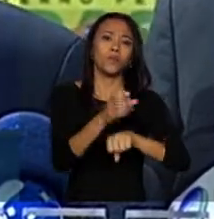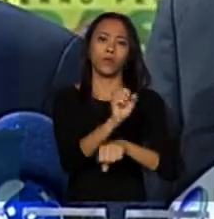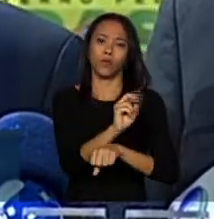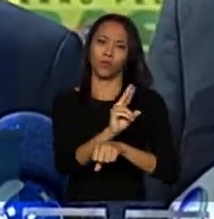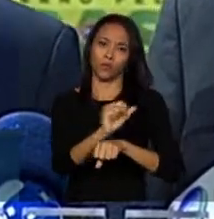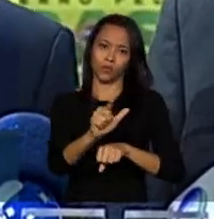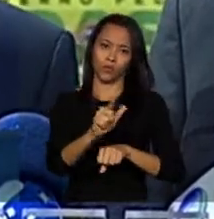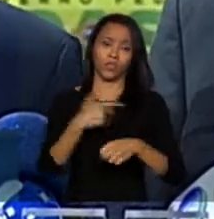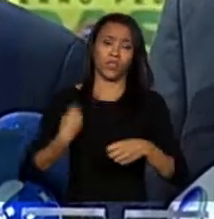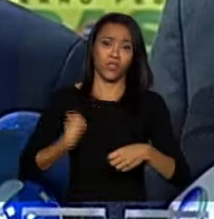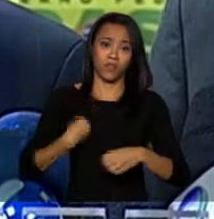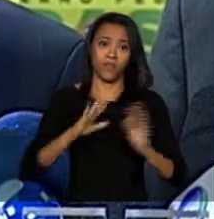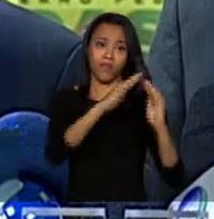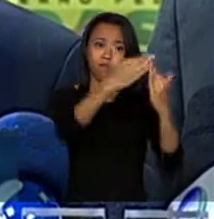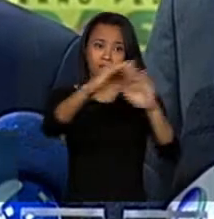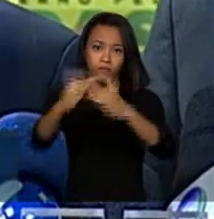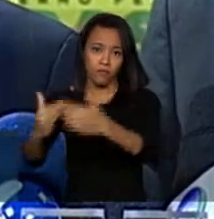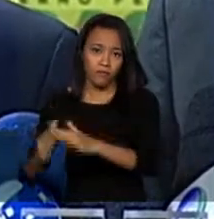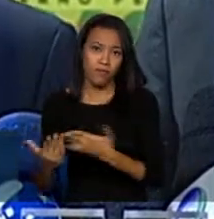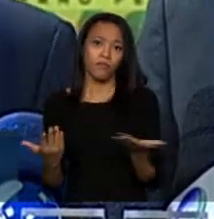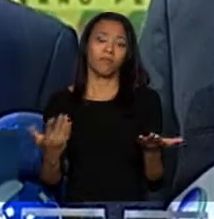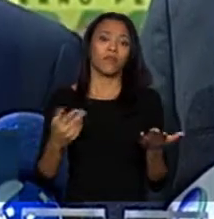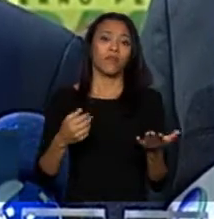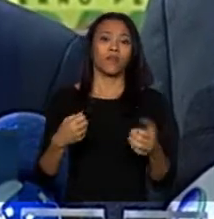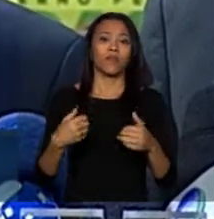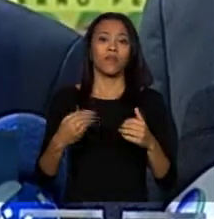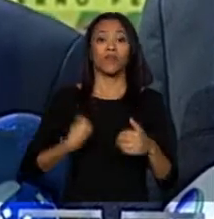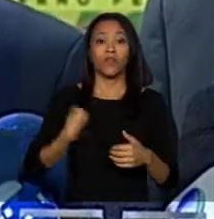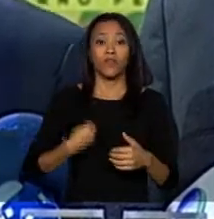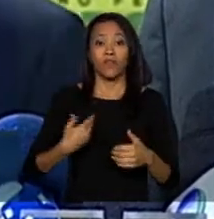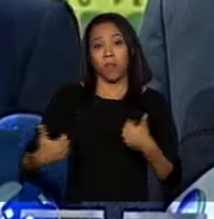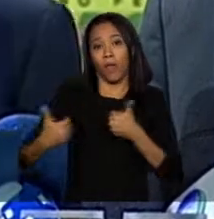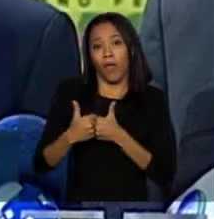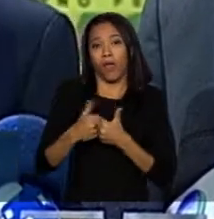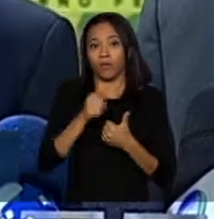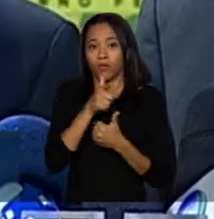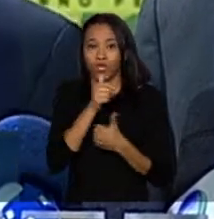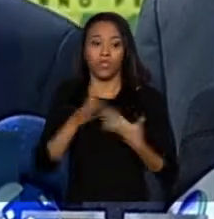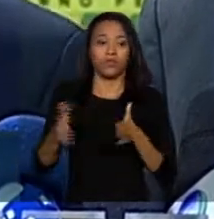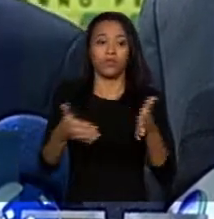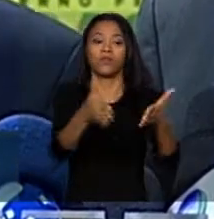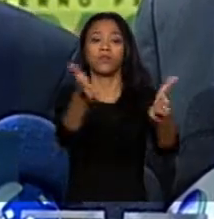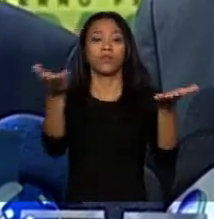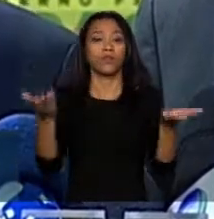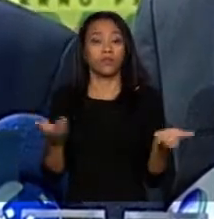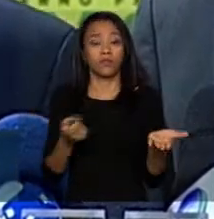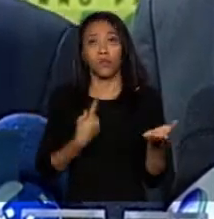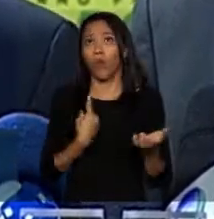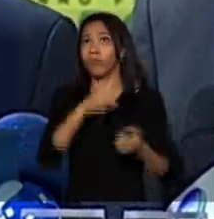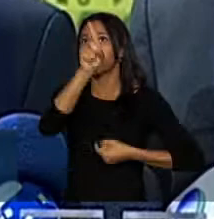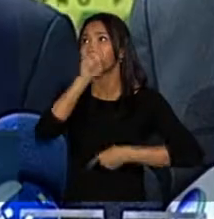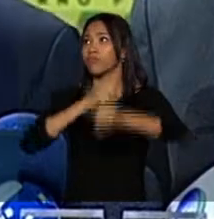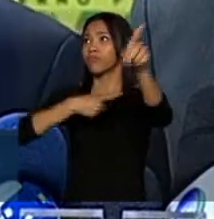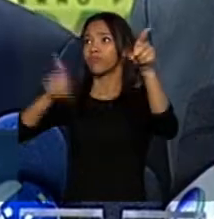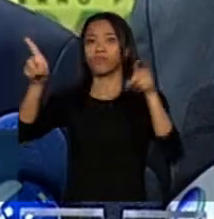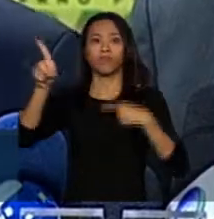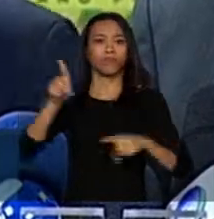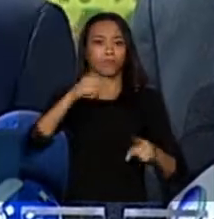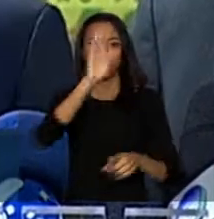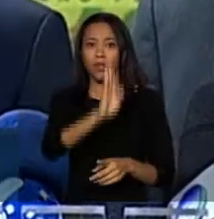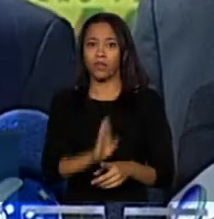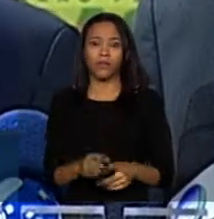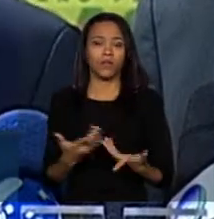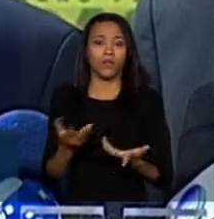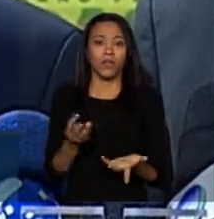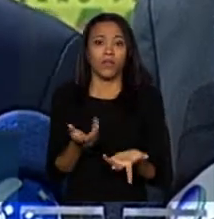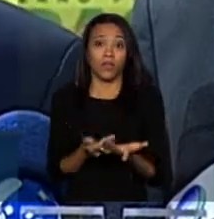grandes cidades, que vivem nas populações ribeirinhas, na região do semiárido, ou seja, nas localidades onde o quadro, o número